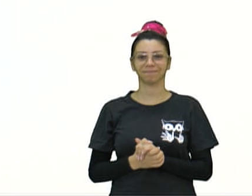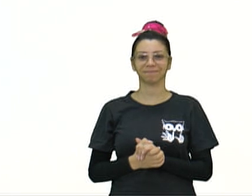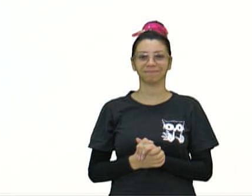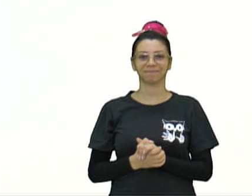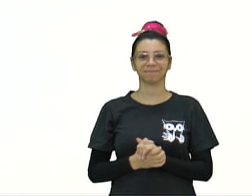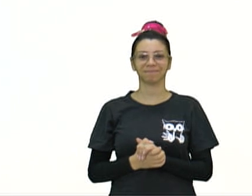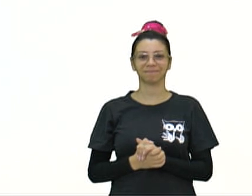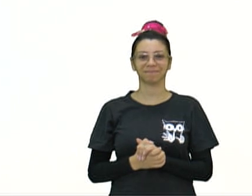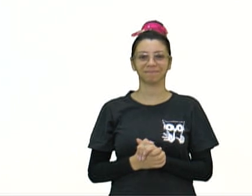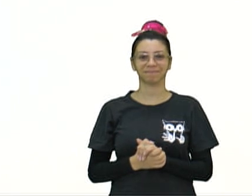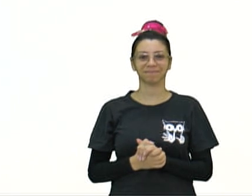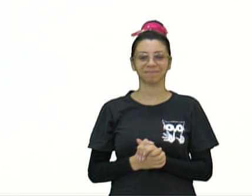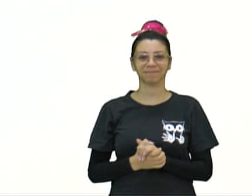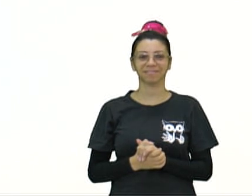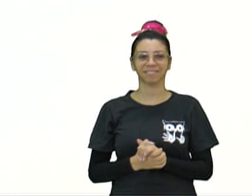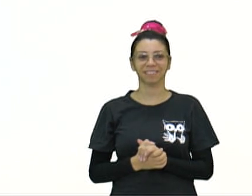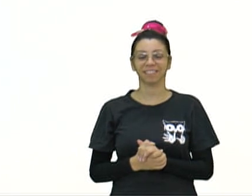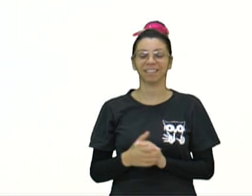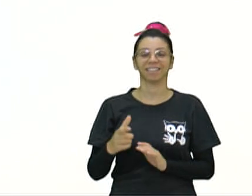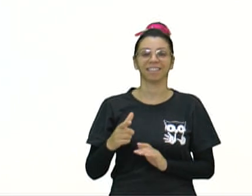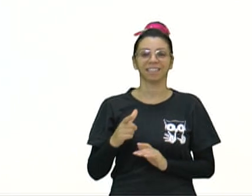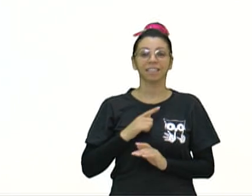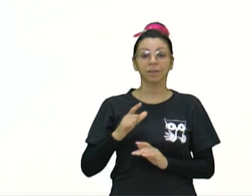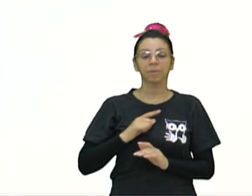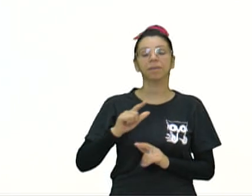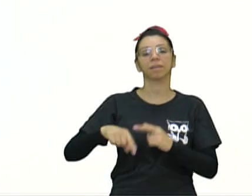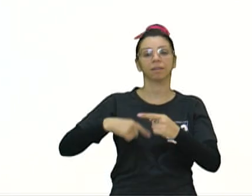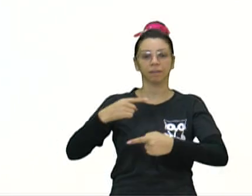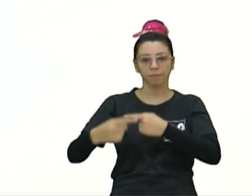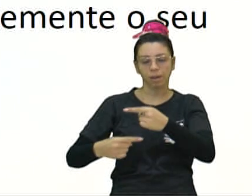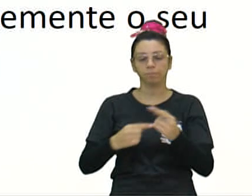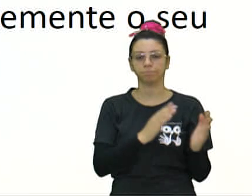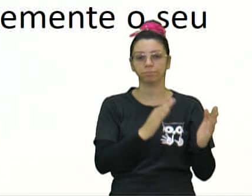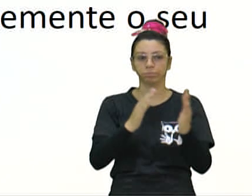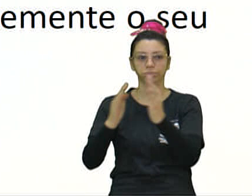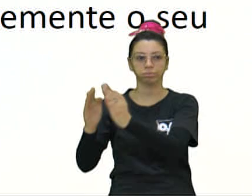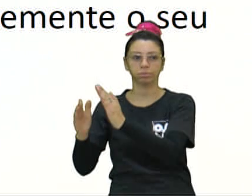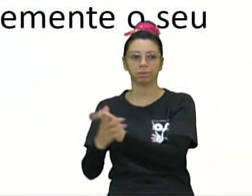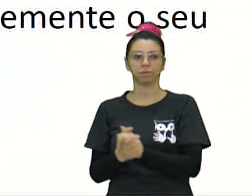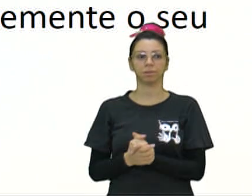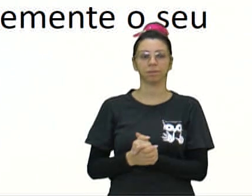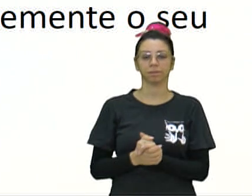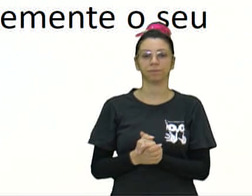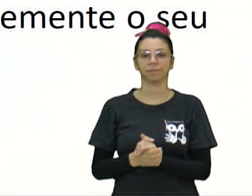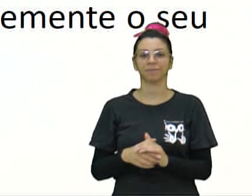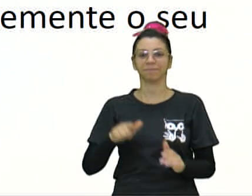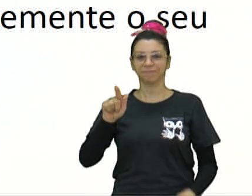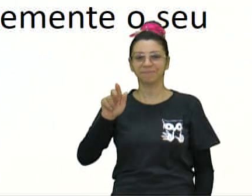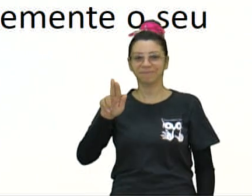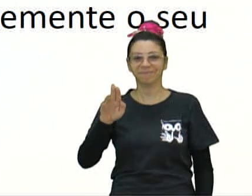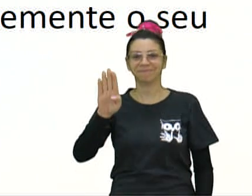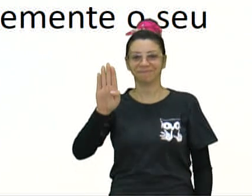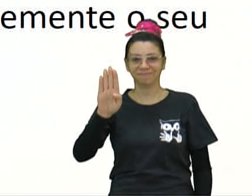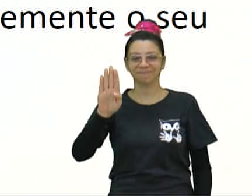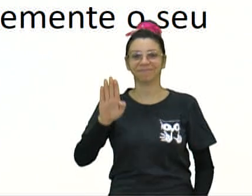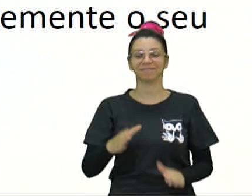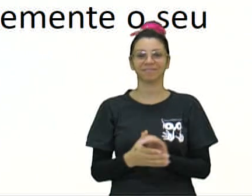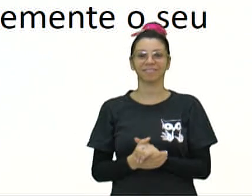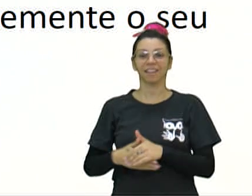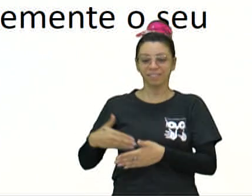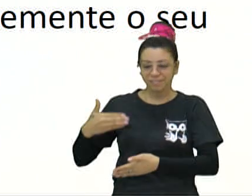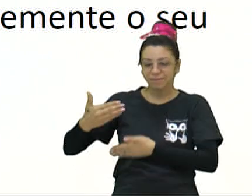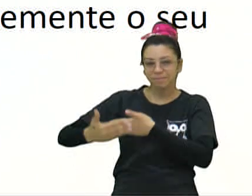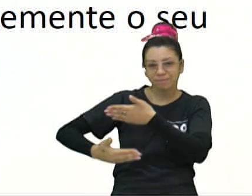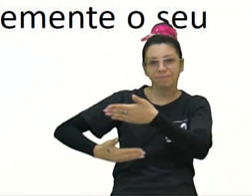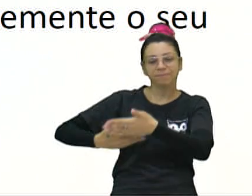já vira para pon e depois dan, que são outras divisões, né? Então o que significa gubi? O gubi é a caminhada do praticante